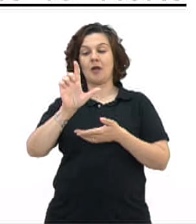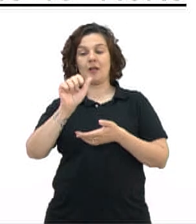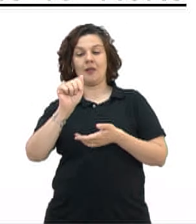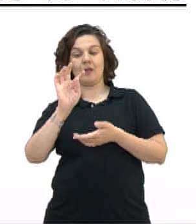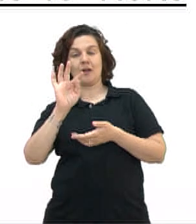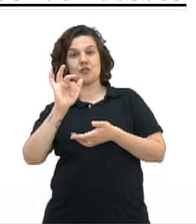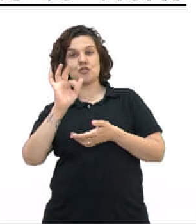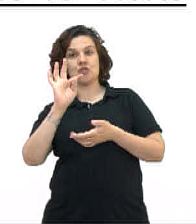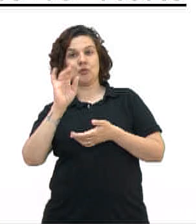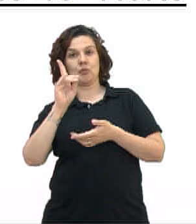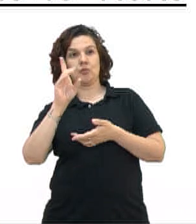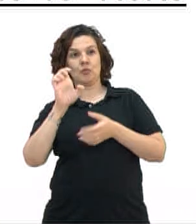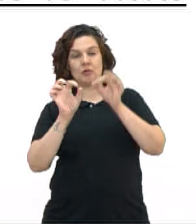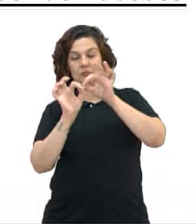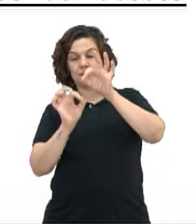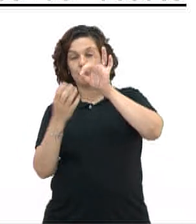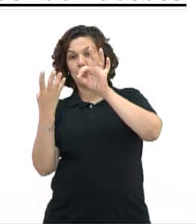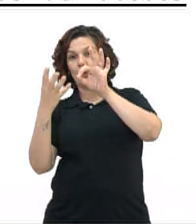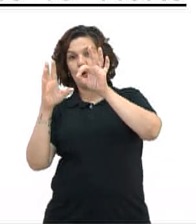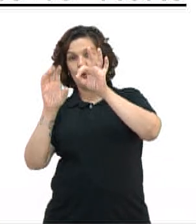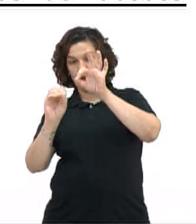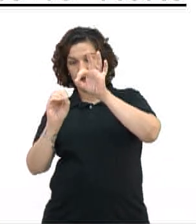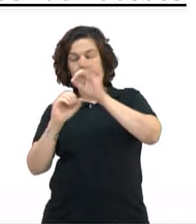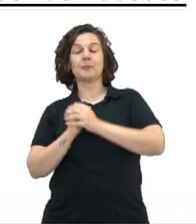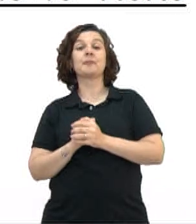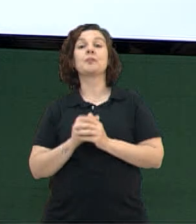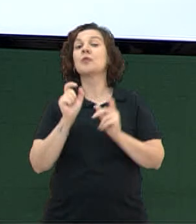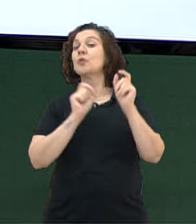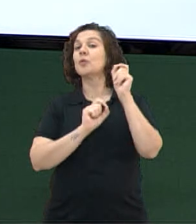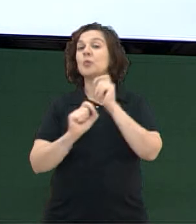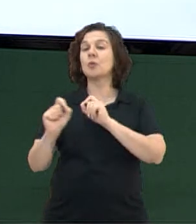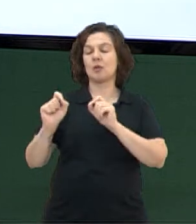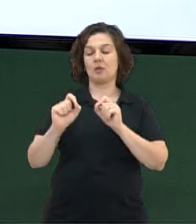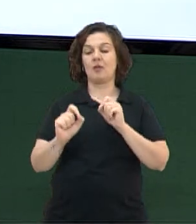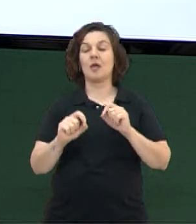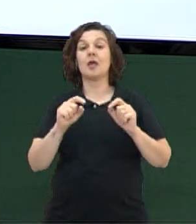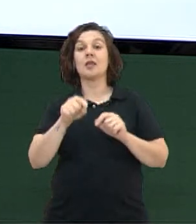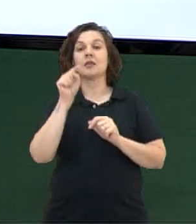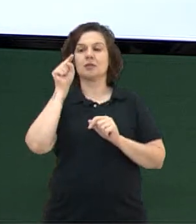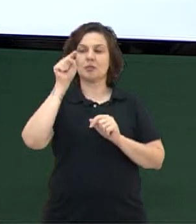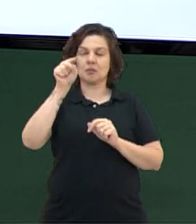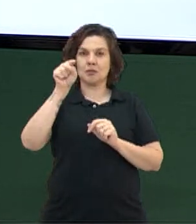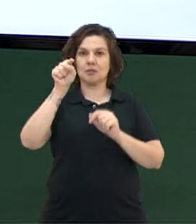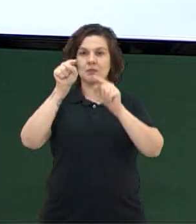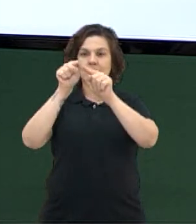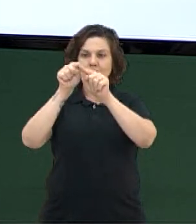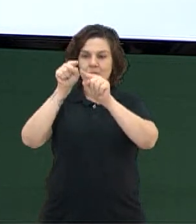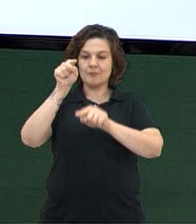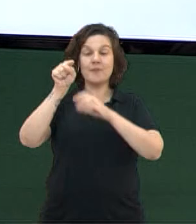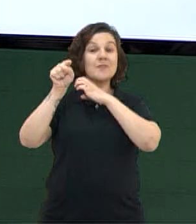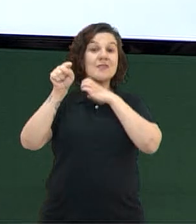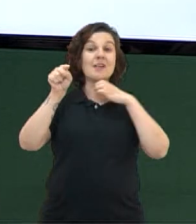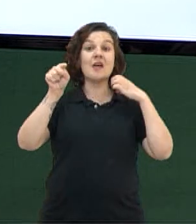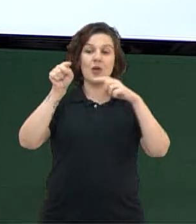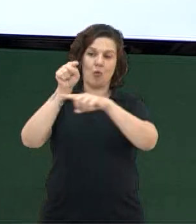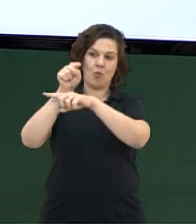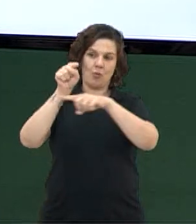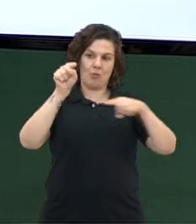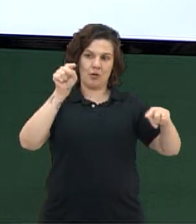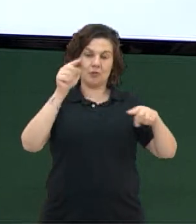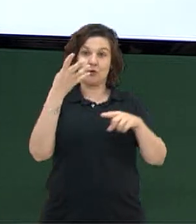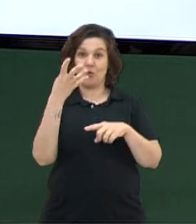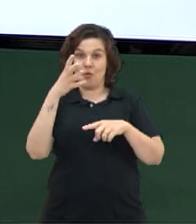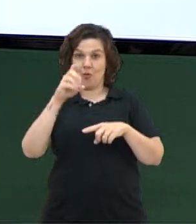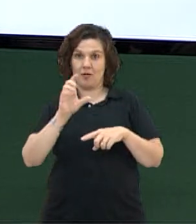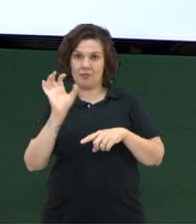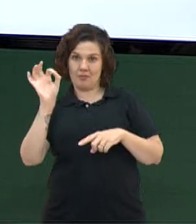do ponto B é de 40 graus, ou seja, a distância entre o ponto B e a linha do Equador, ela é de 40 graus. Já